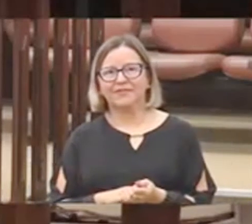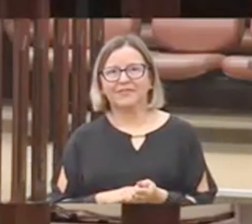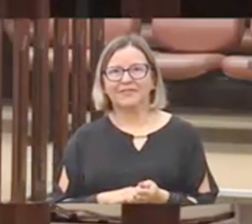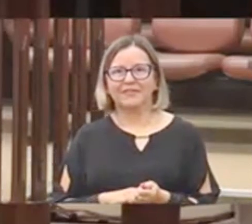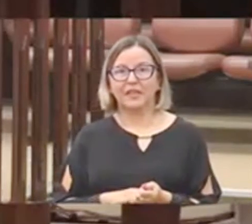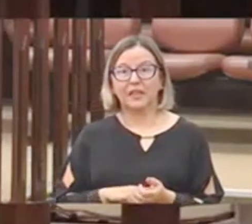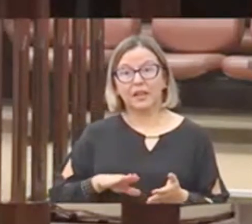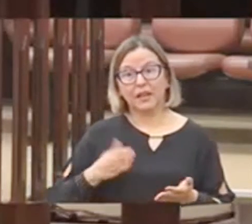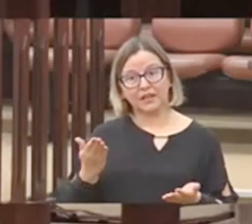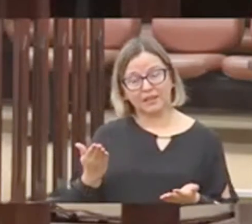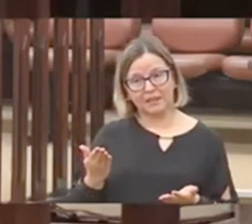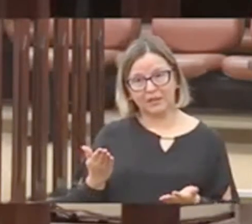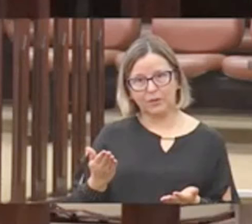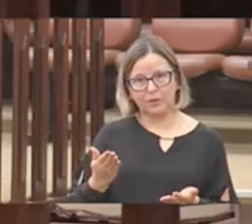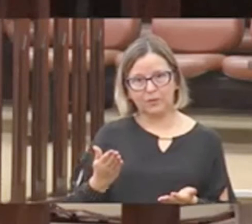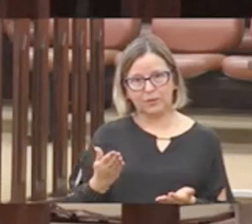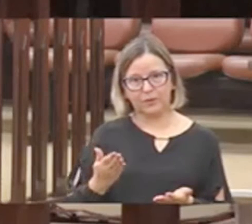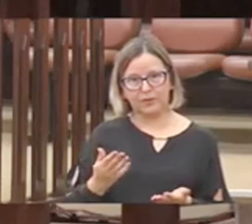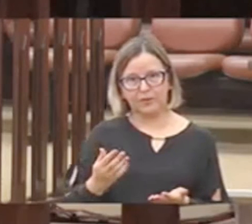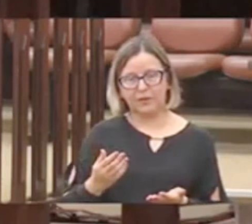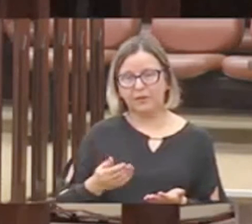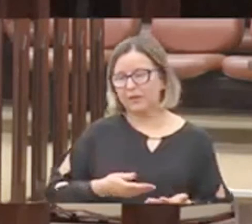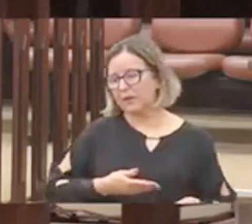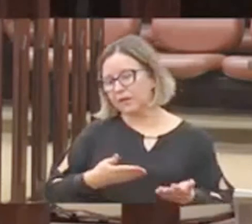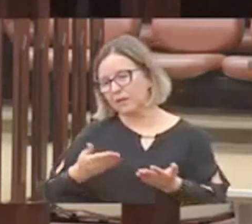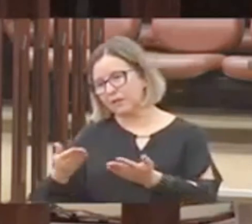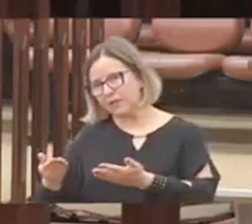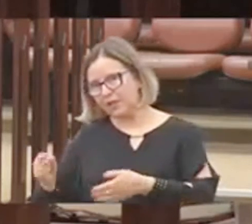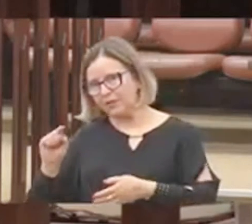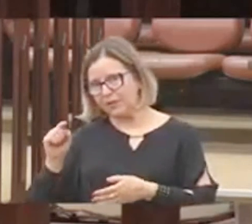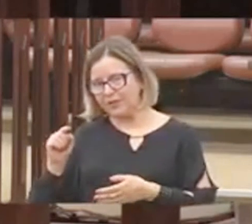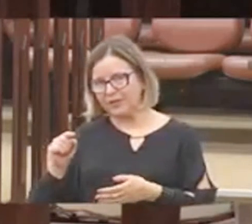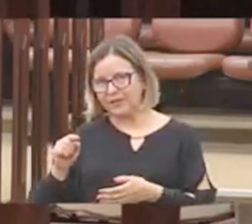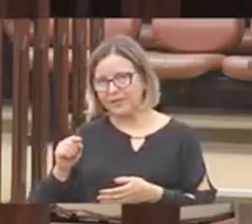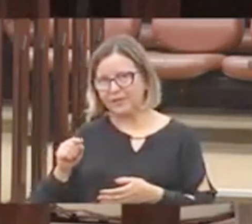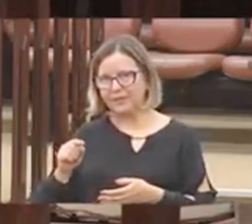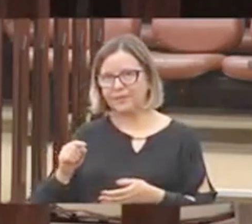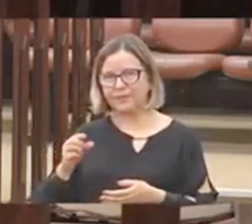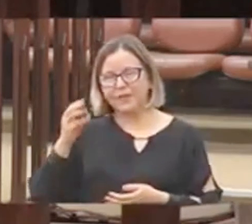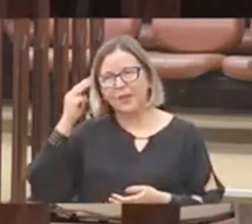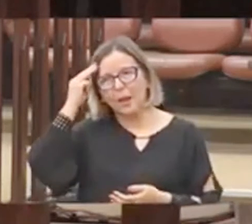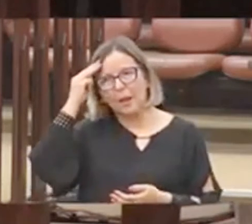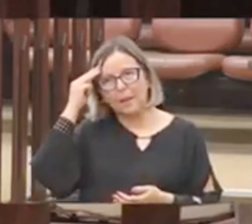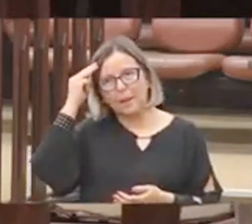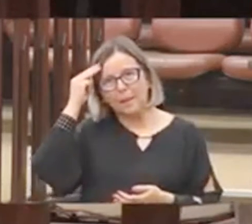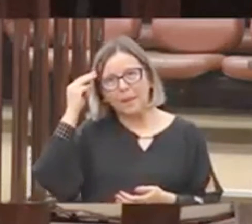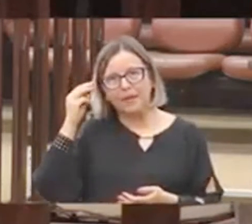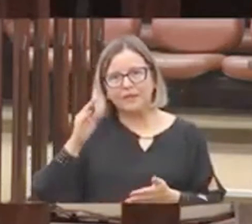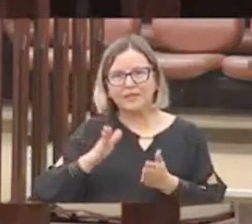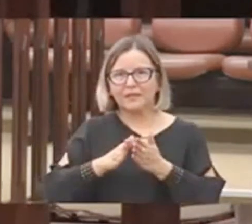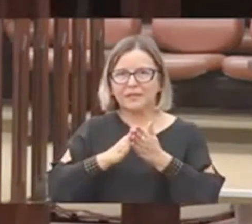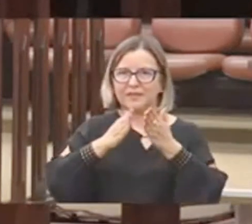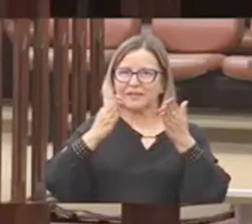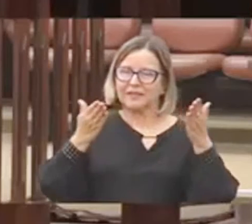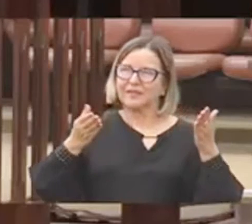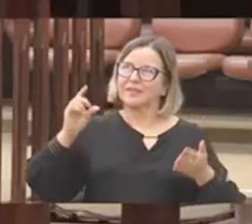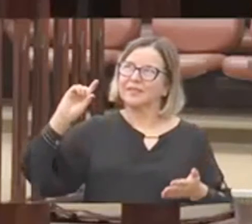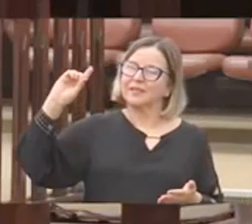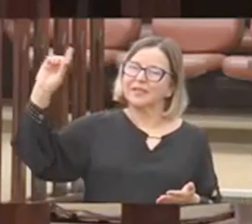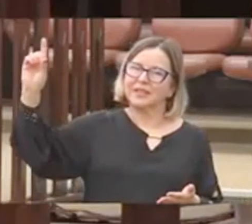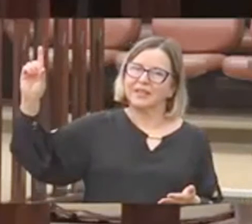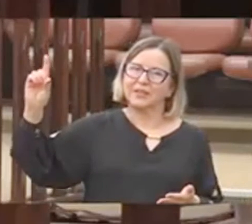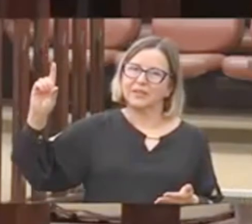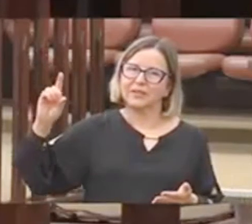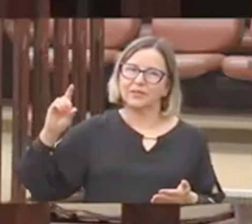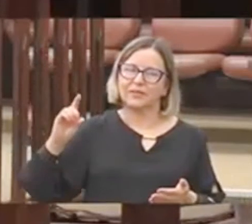eu convidaria você a refletir nas Escrituras sobre o que elas falam a respeito de dor, sofrimento